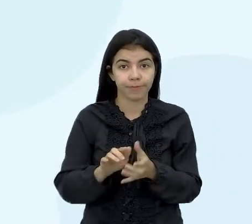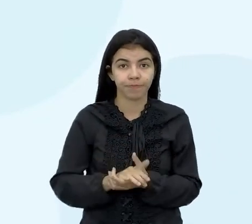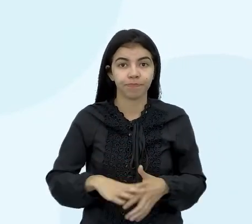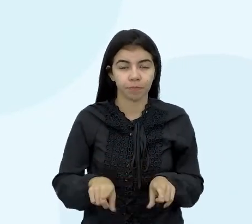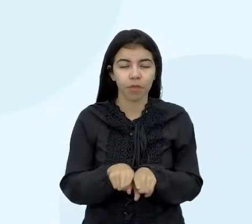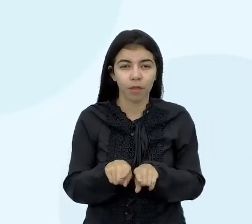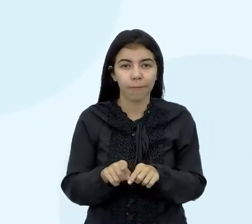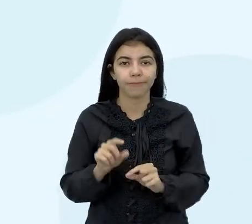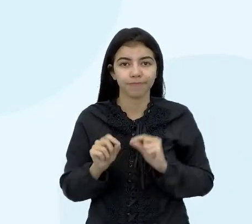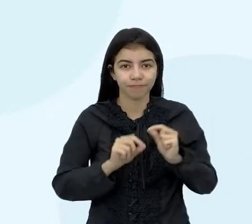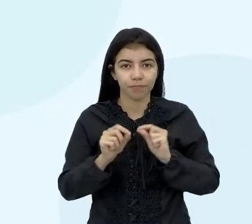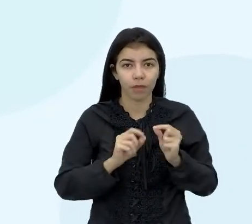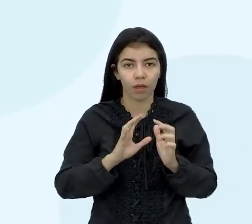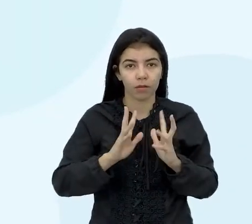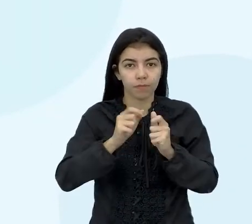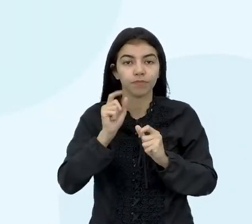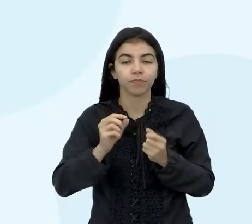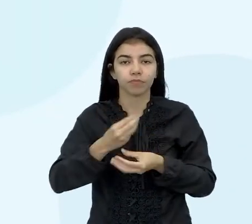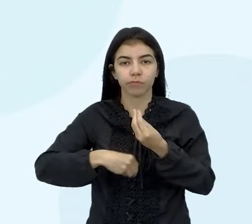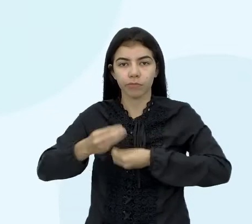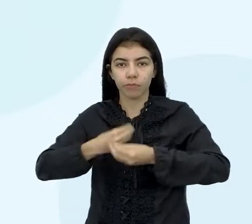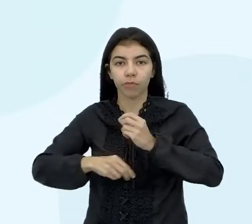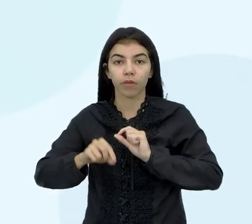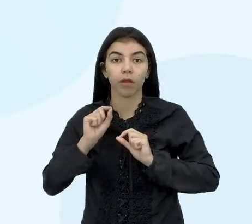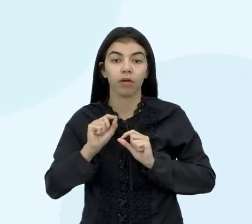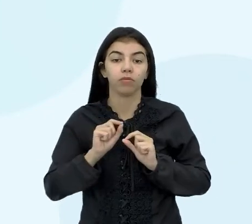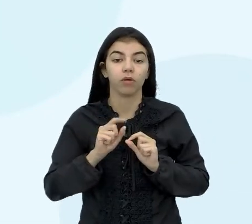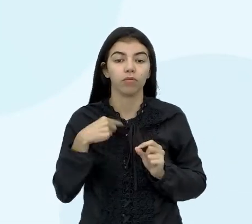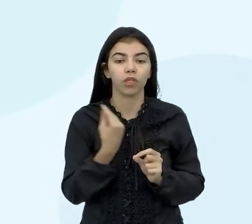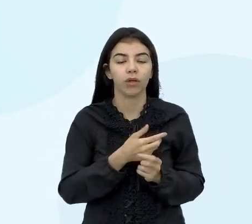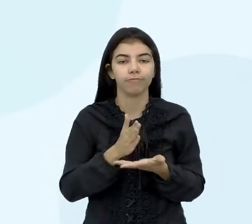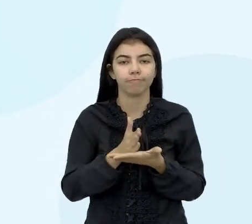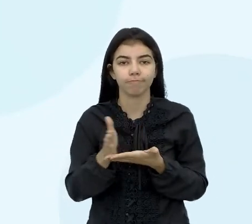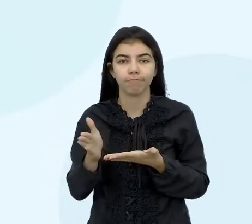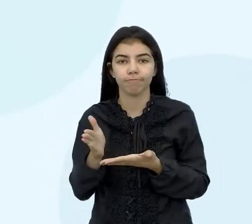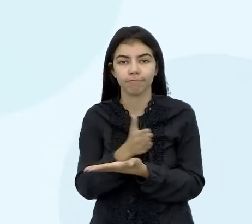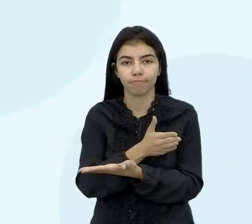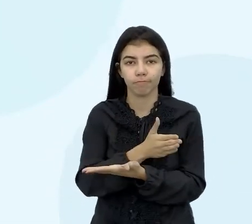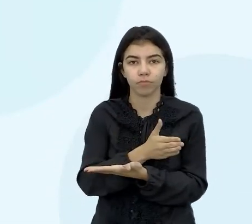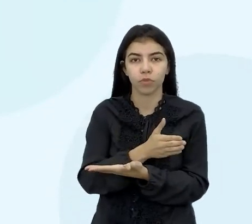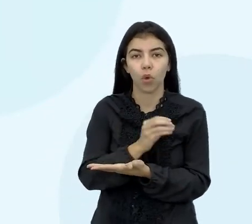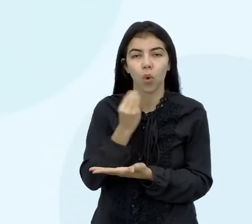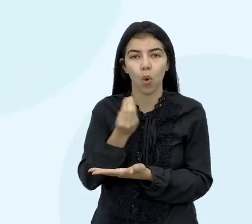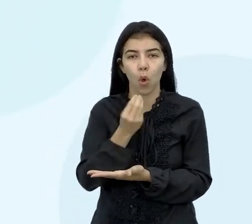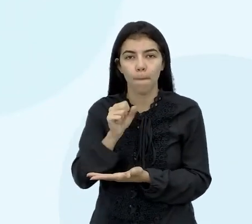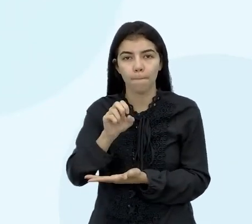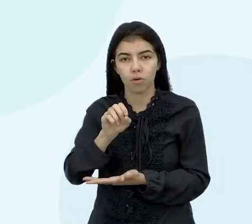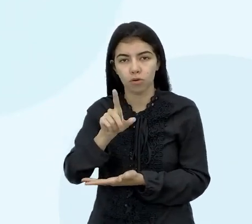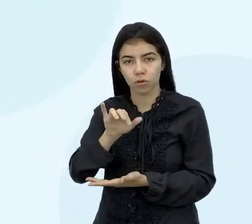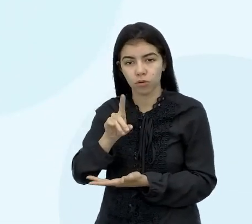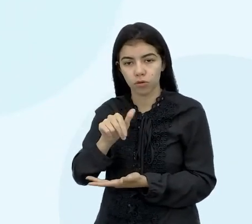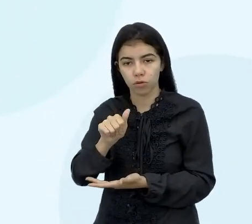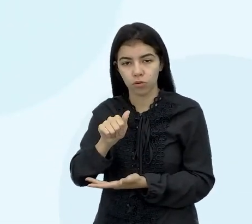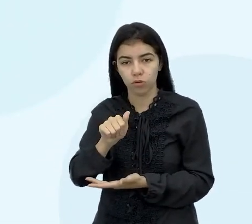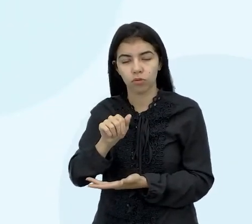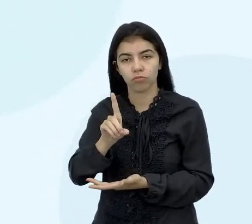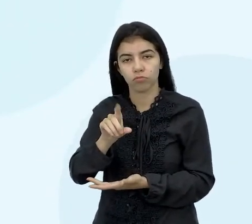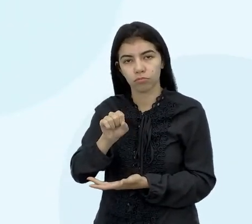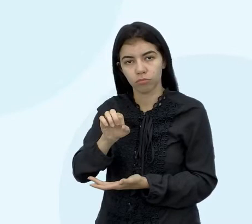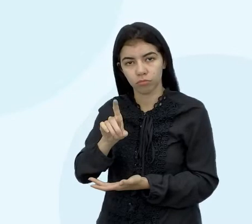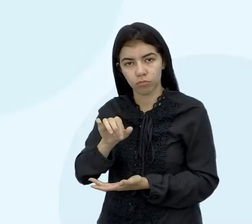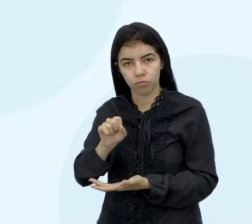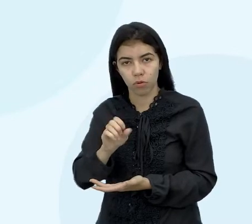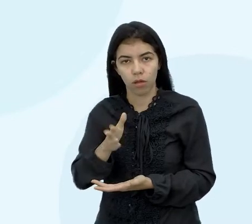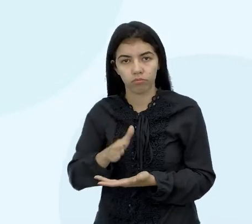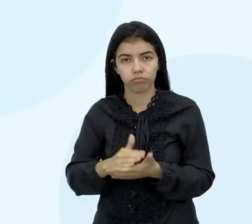No geral, esse tipo de mistura, a gente separa por misturas quando são sólido-sólido. Então, catação,